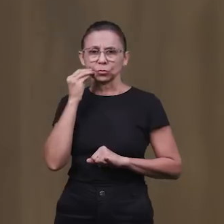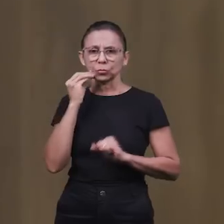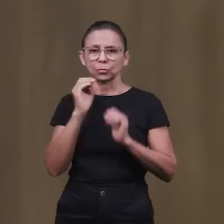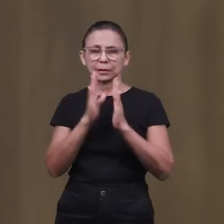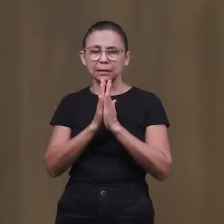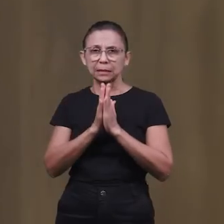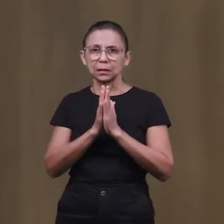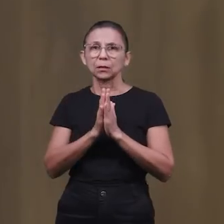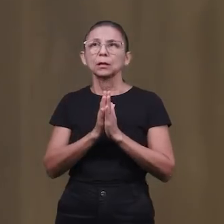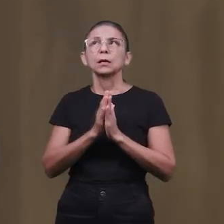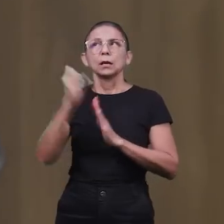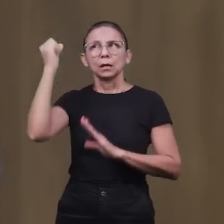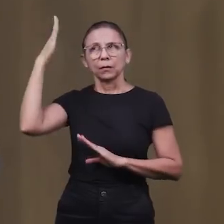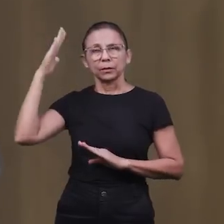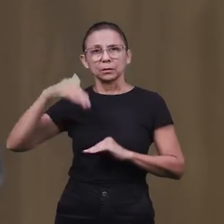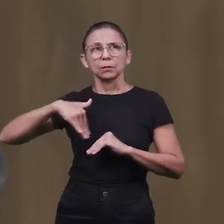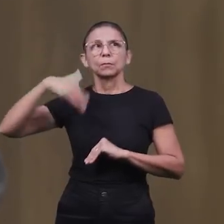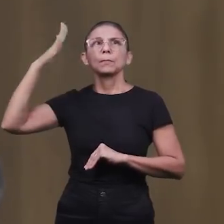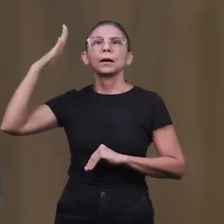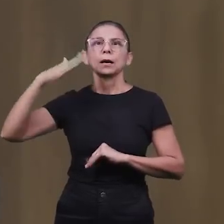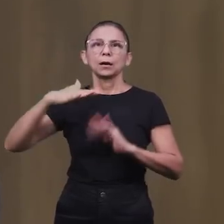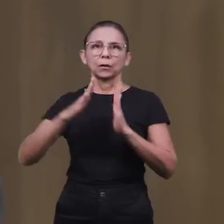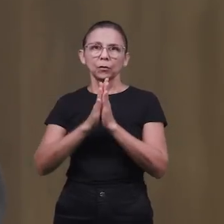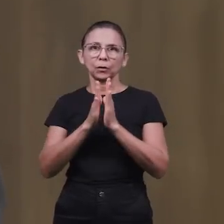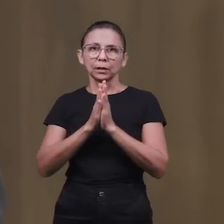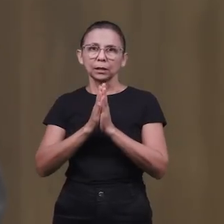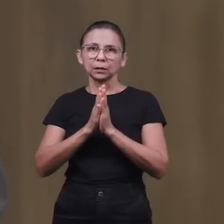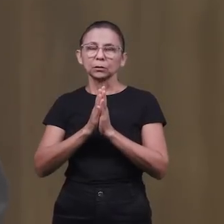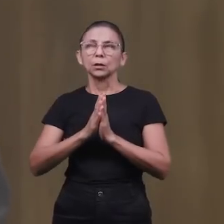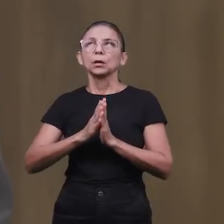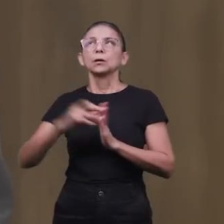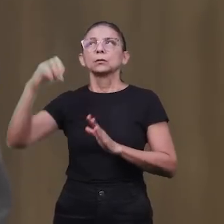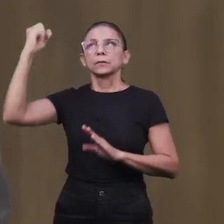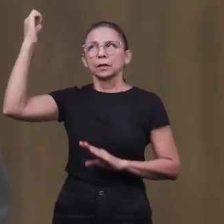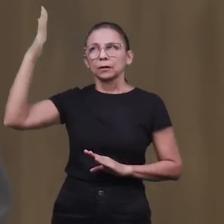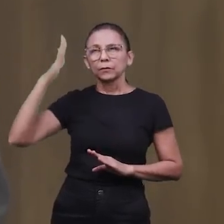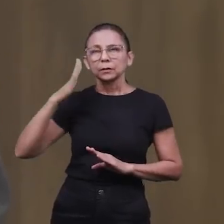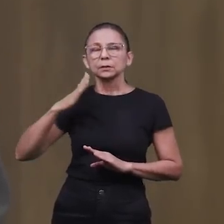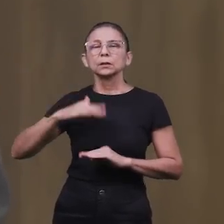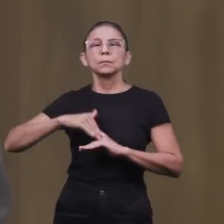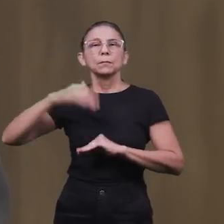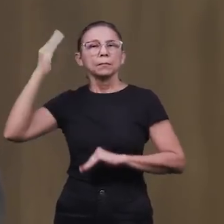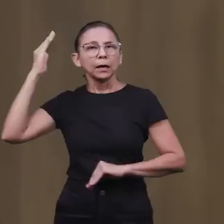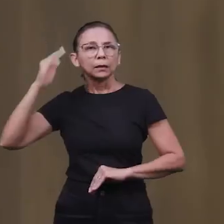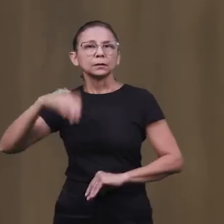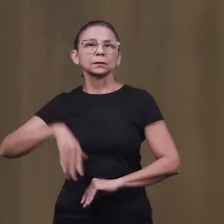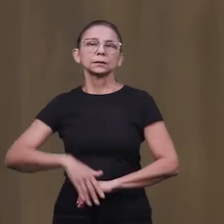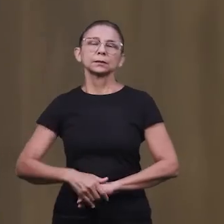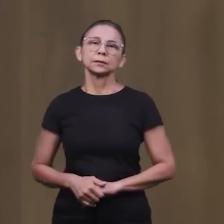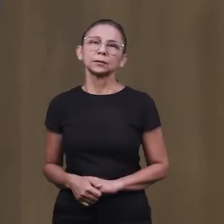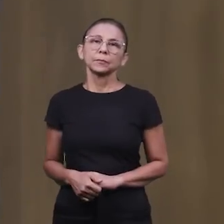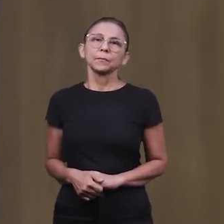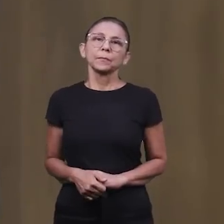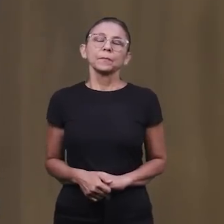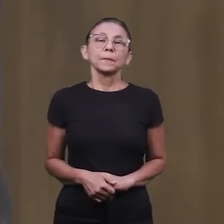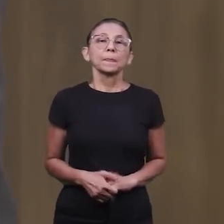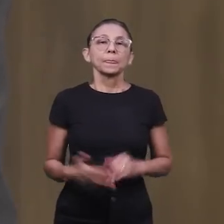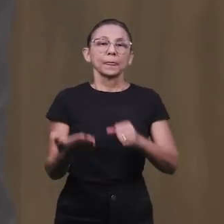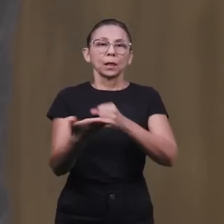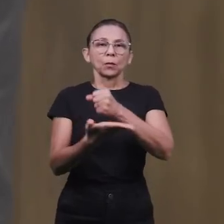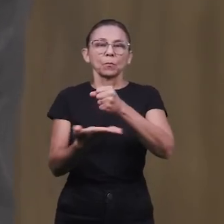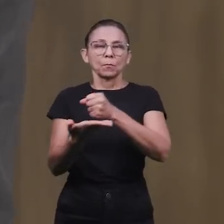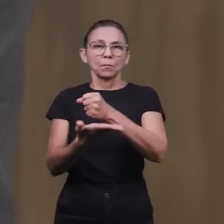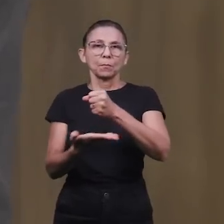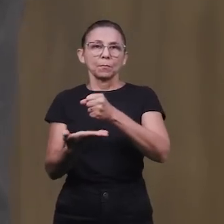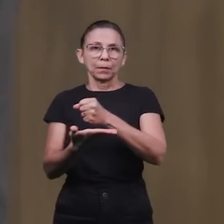a ter revelação. Está orando, isso vai contribuir para que você tenha revelações. Não é? Isso vai